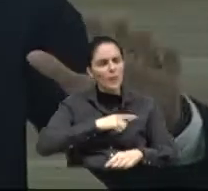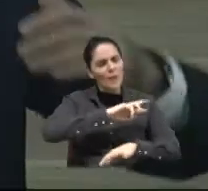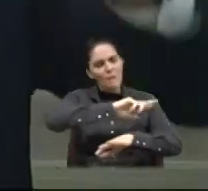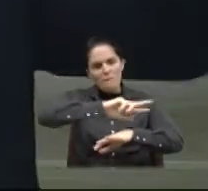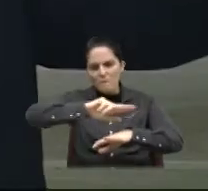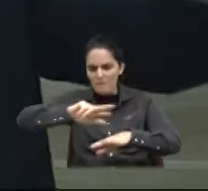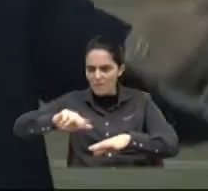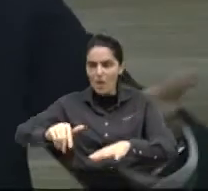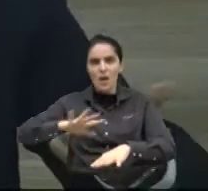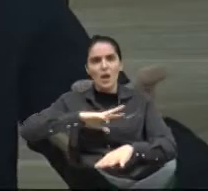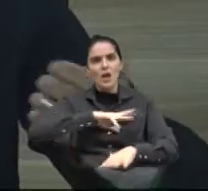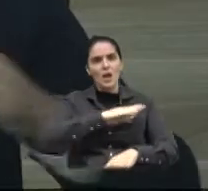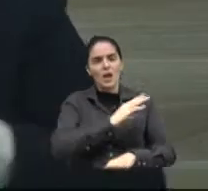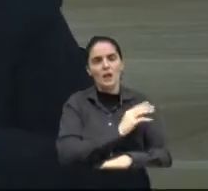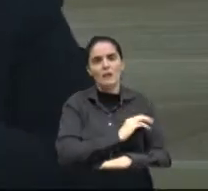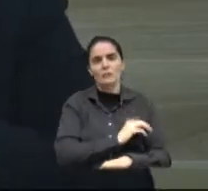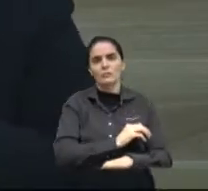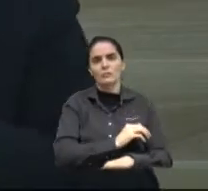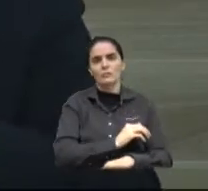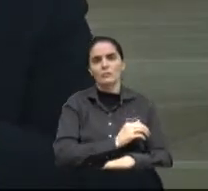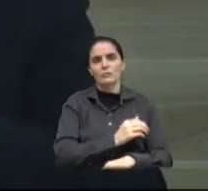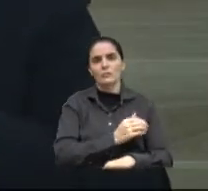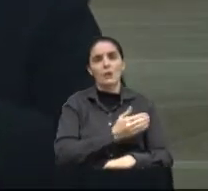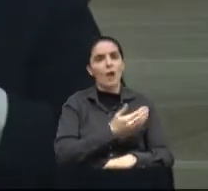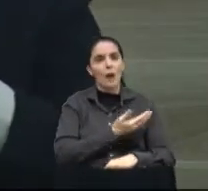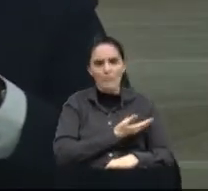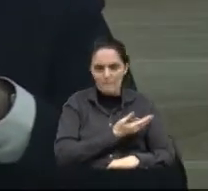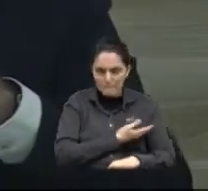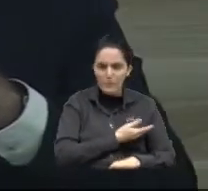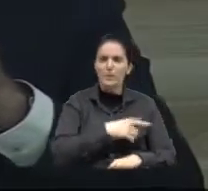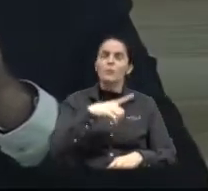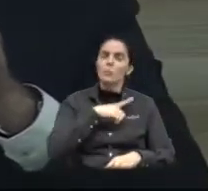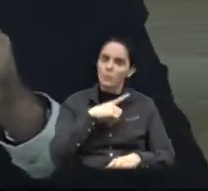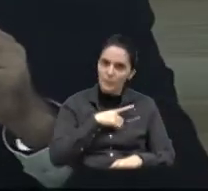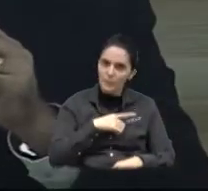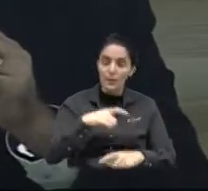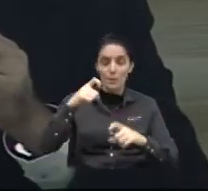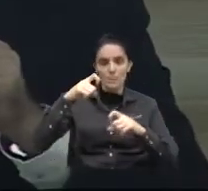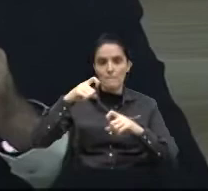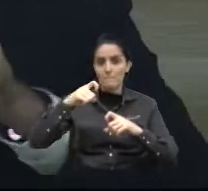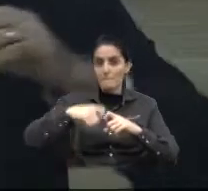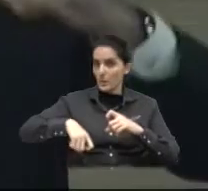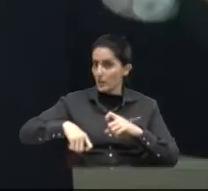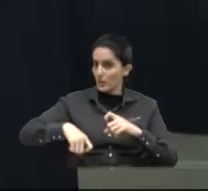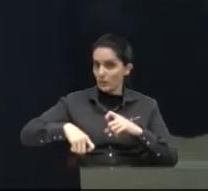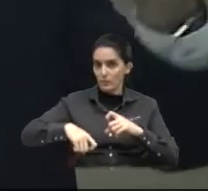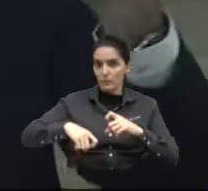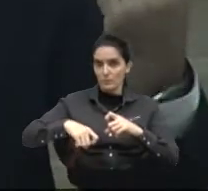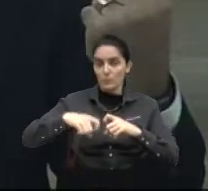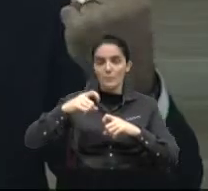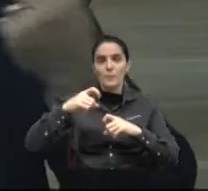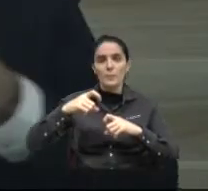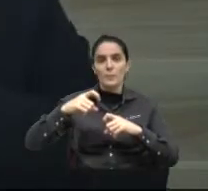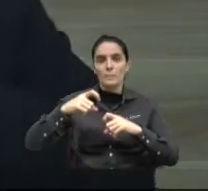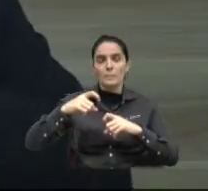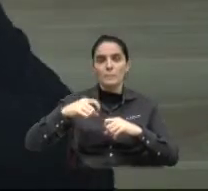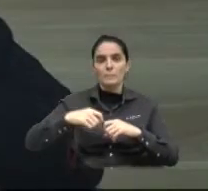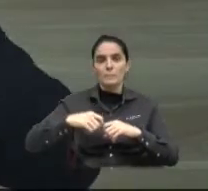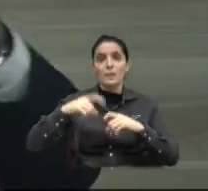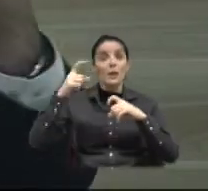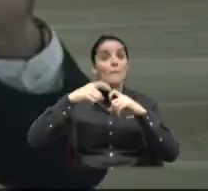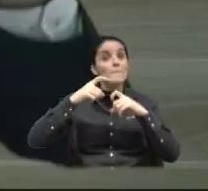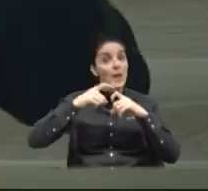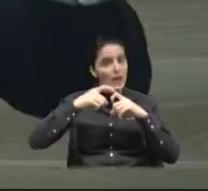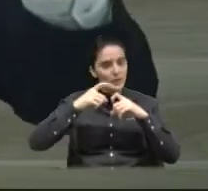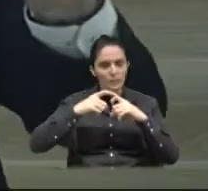bem sucedidos como médico não quero aqui jamais me interferir e também não